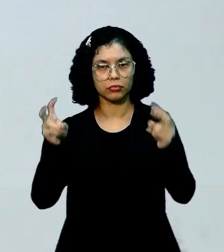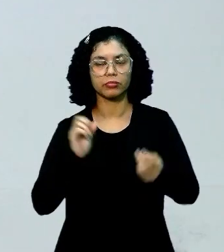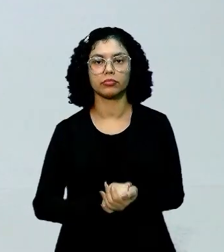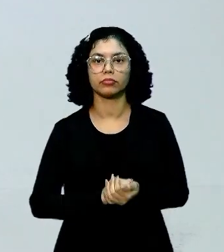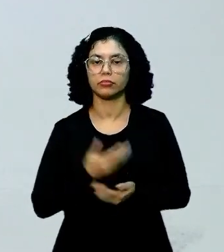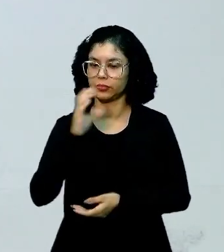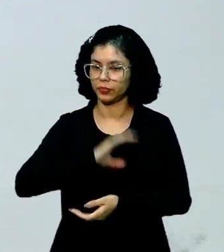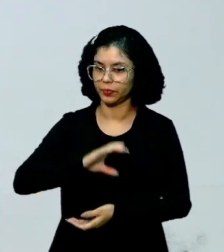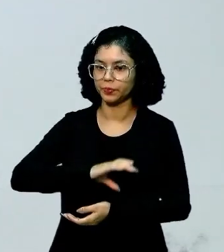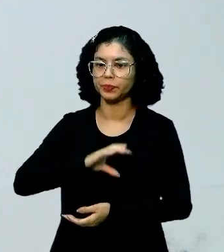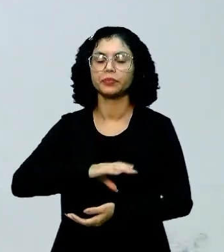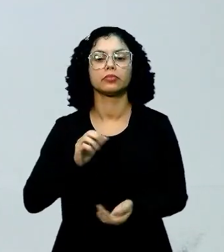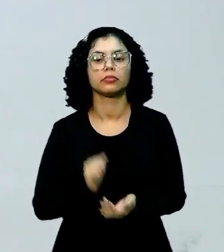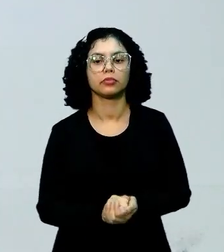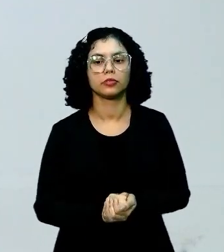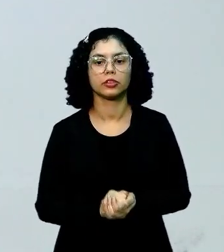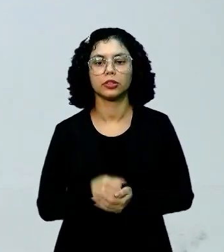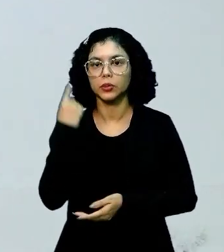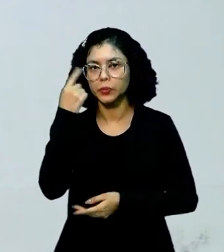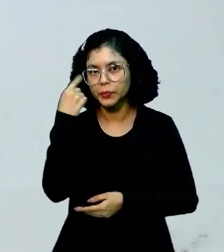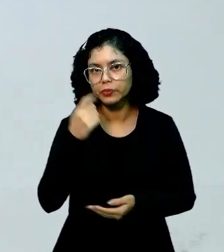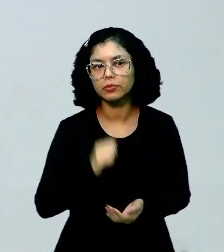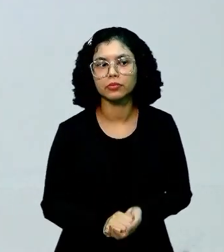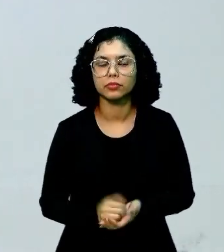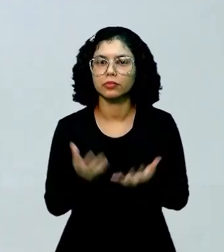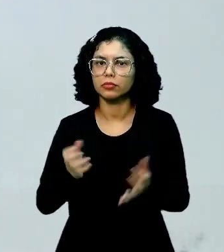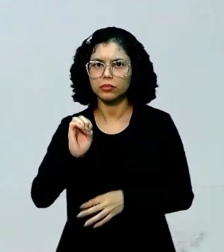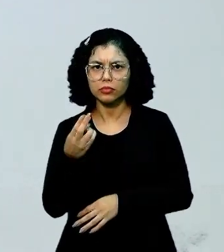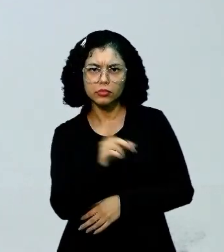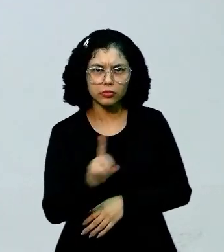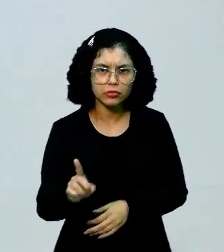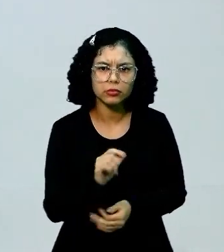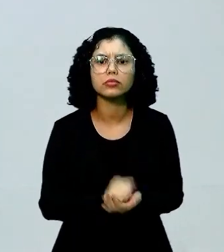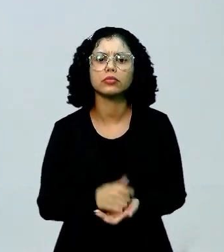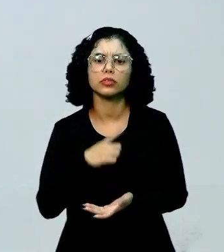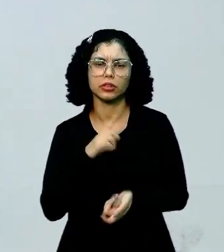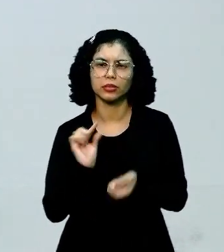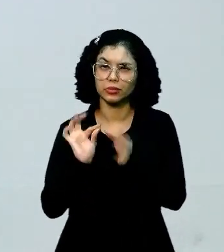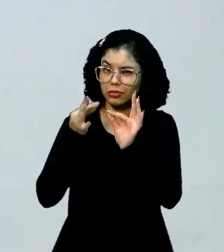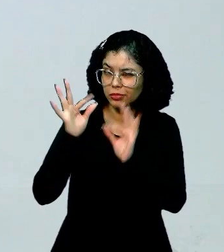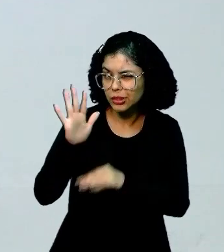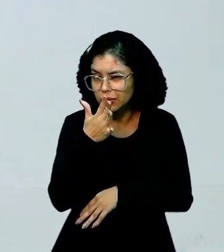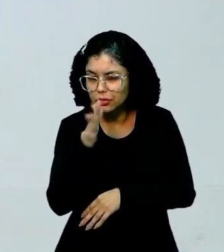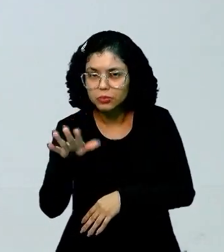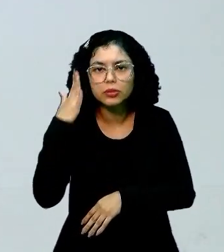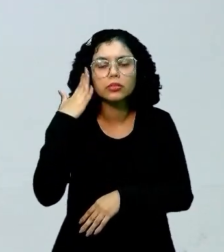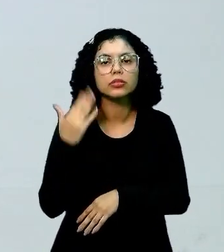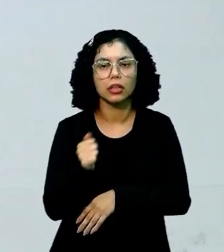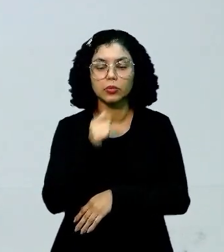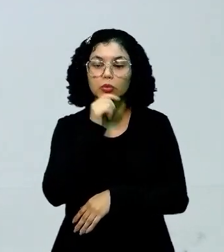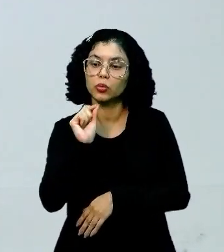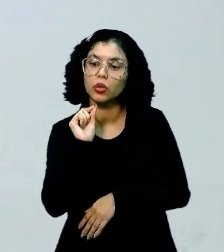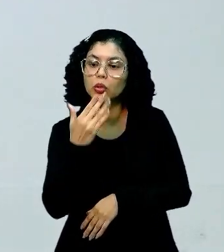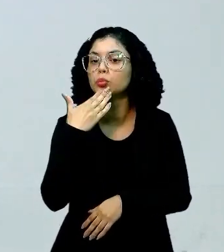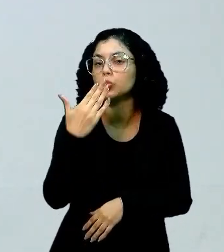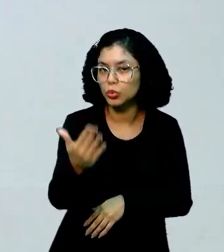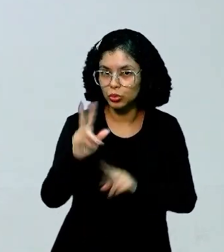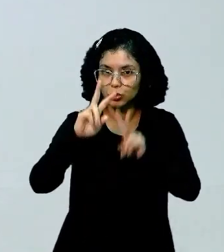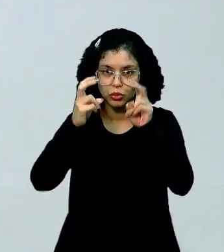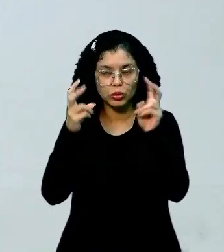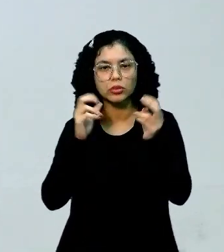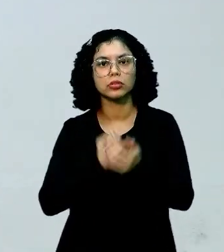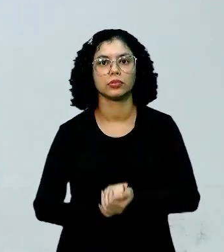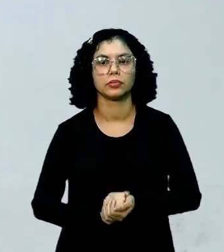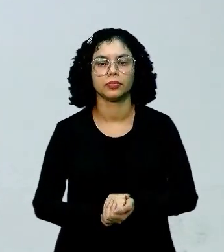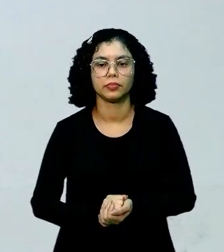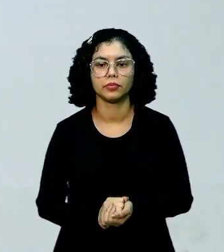língua portuguesa, da língua espanhola, querendo ou não, você tem uma vaga noção, né, de que tema está sendo tratado